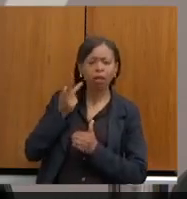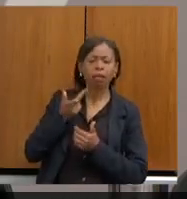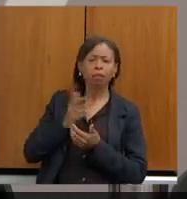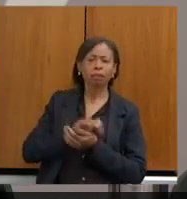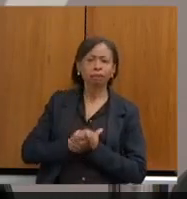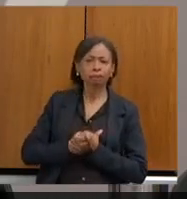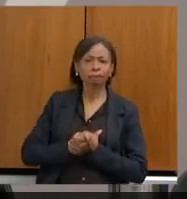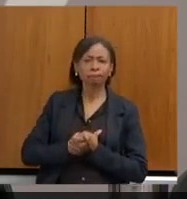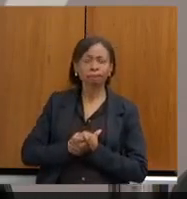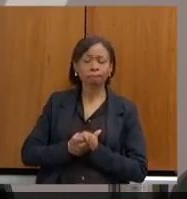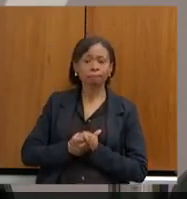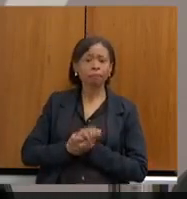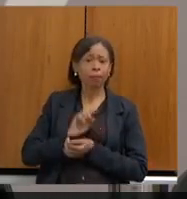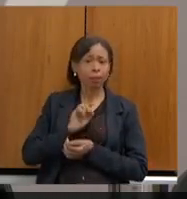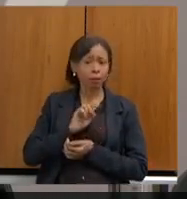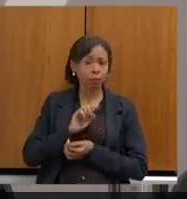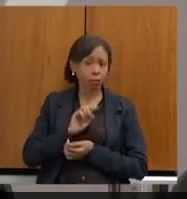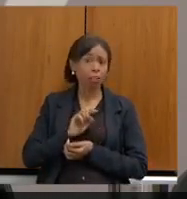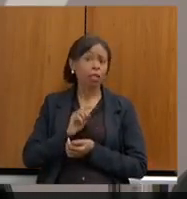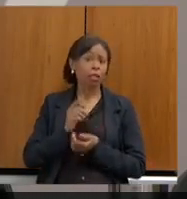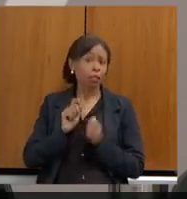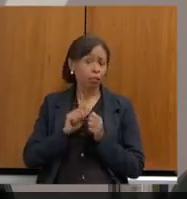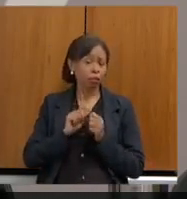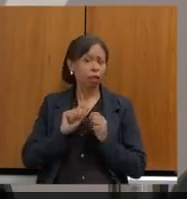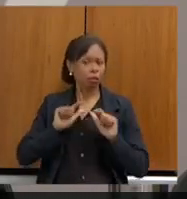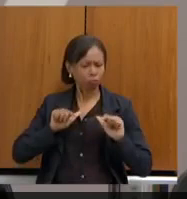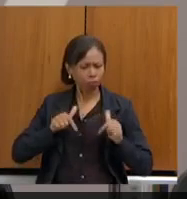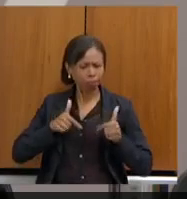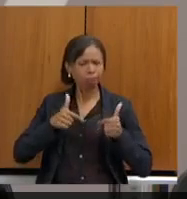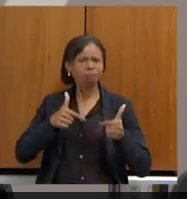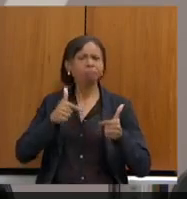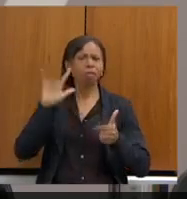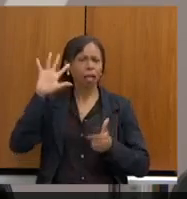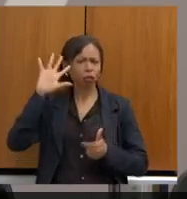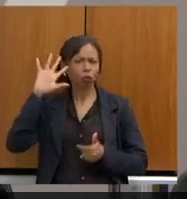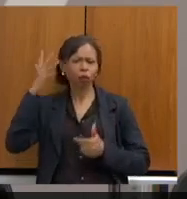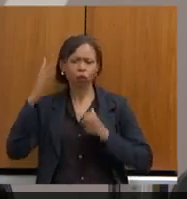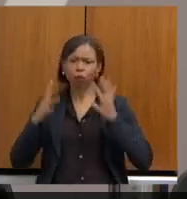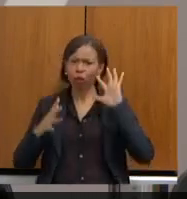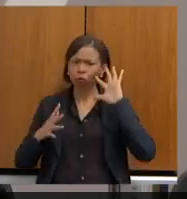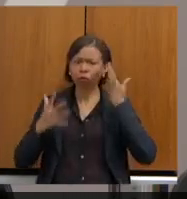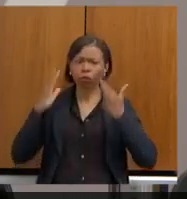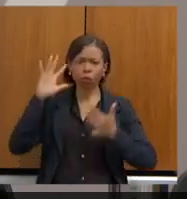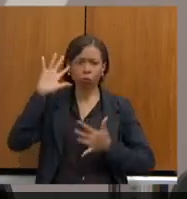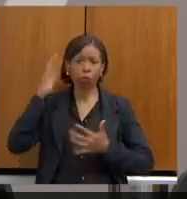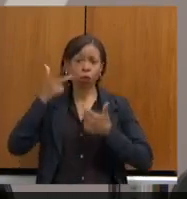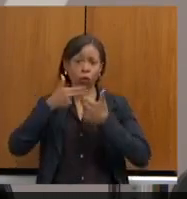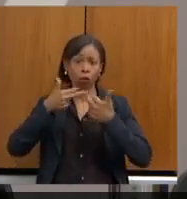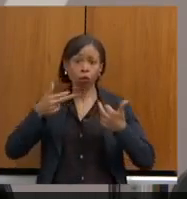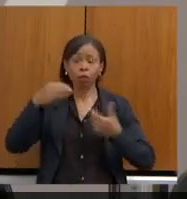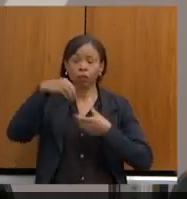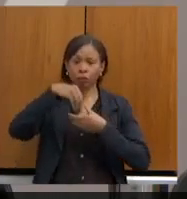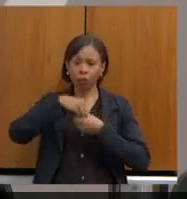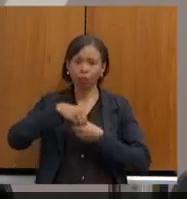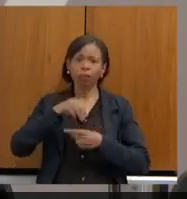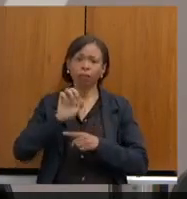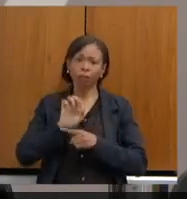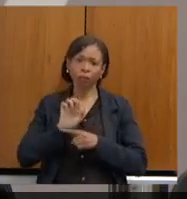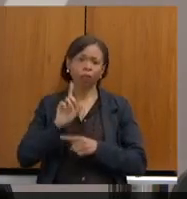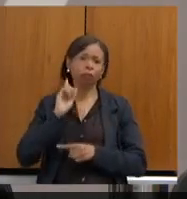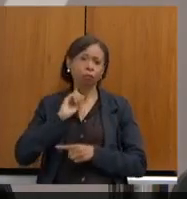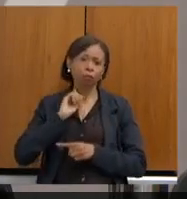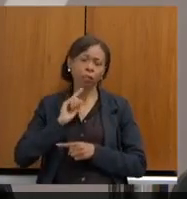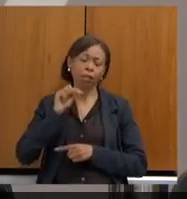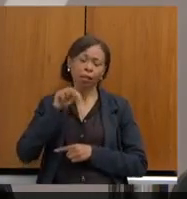a forma que realmente tem feito as coisas acontecerem no nosso estado através da Polícia